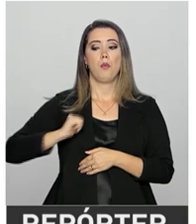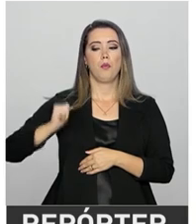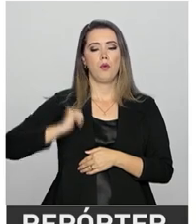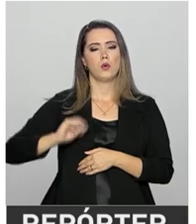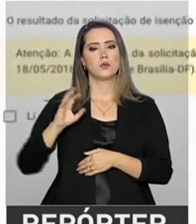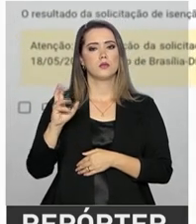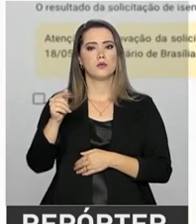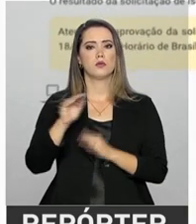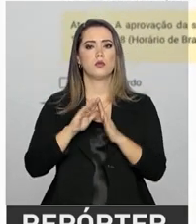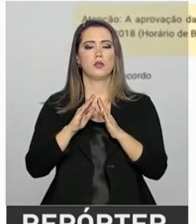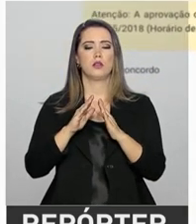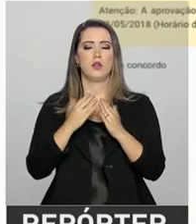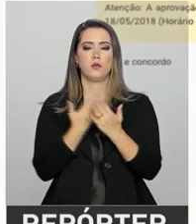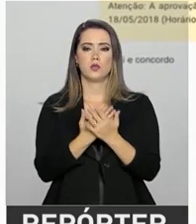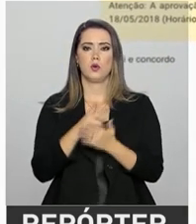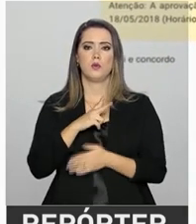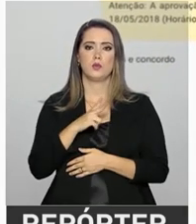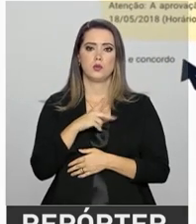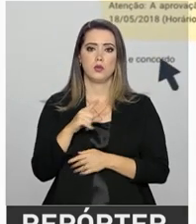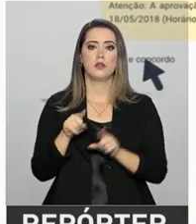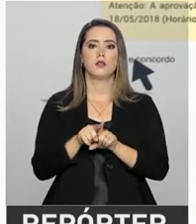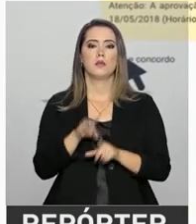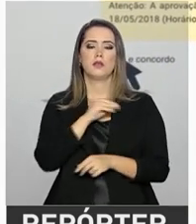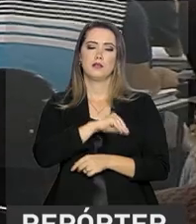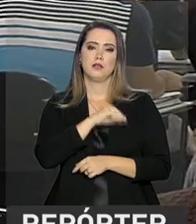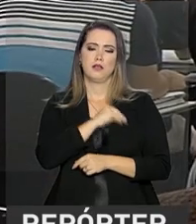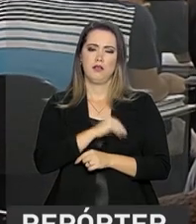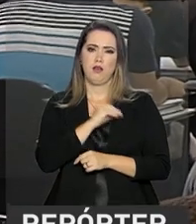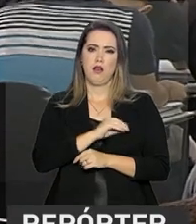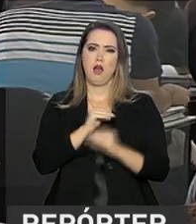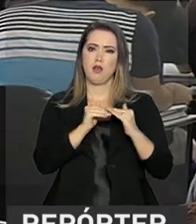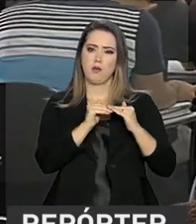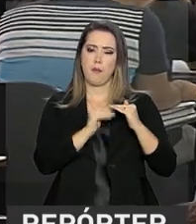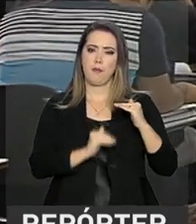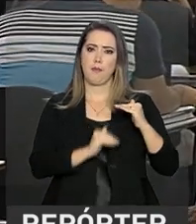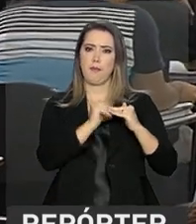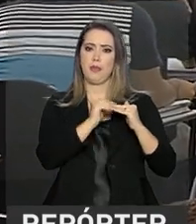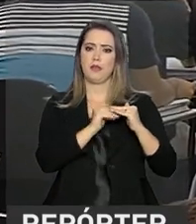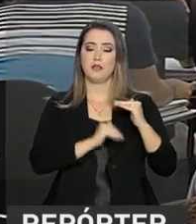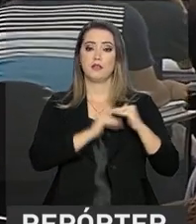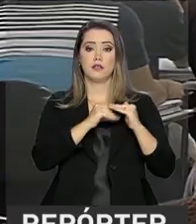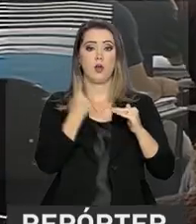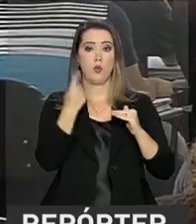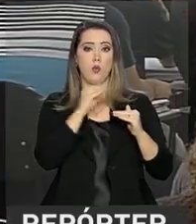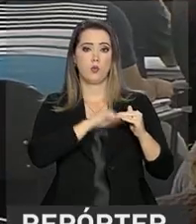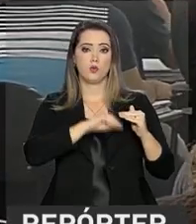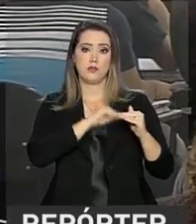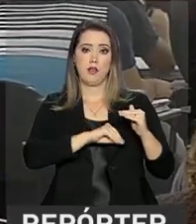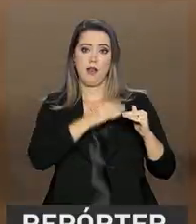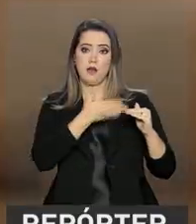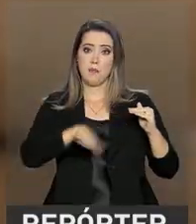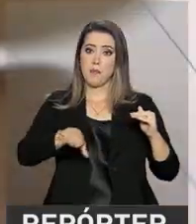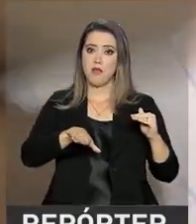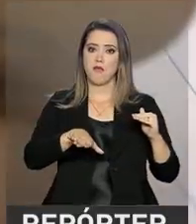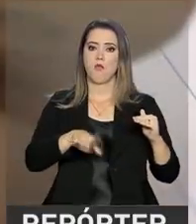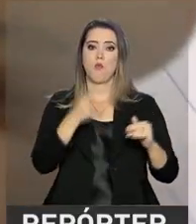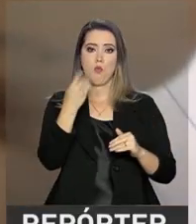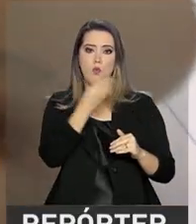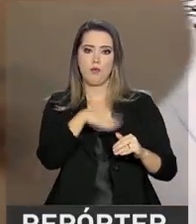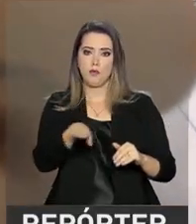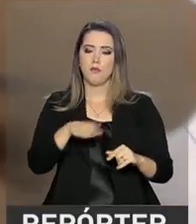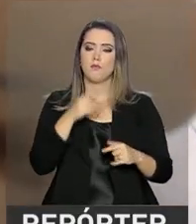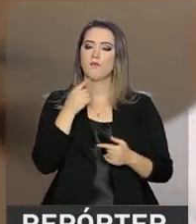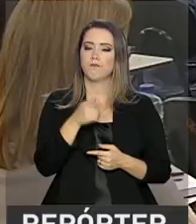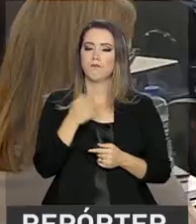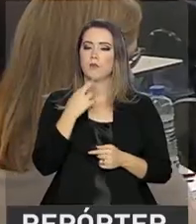particular também é preciso ter renda per capita igual ou inferior a um salário mínimo e meio o resultado do pedido de